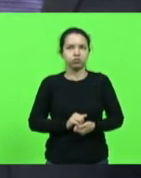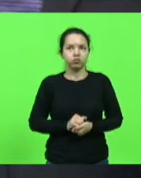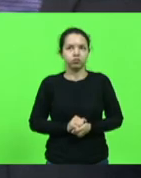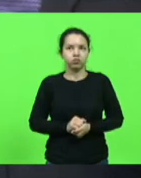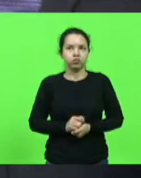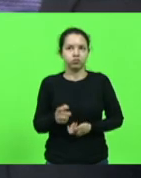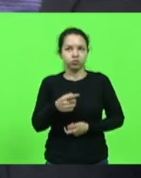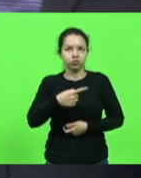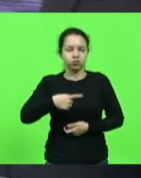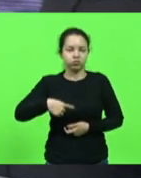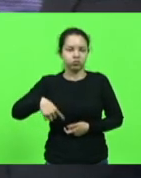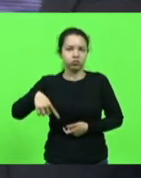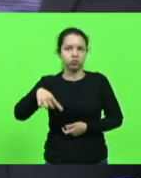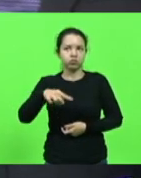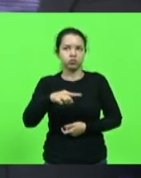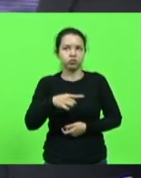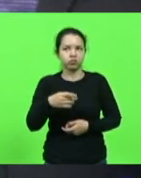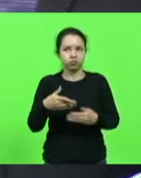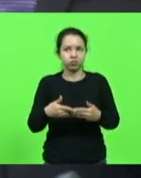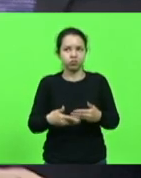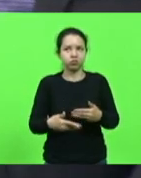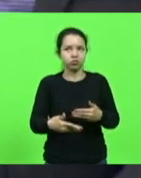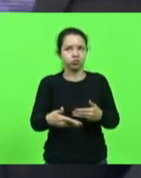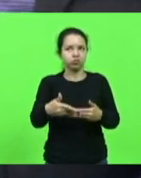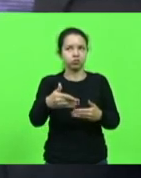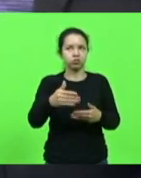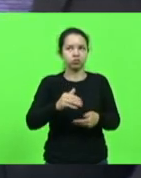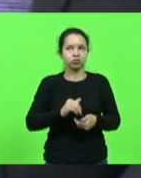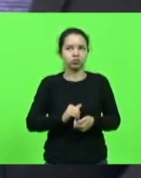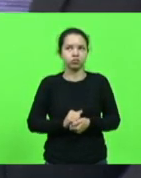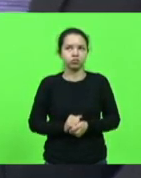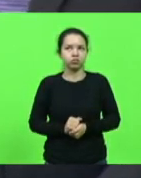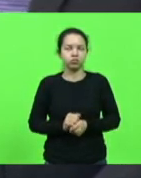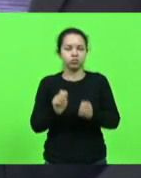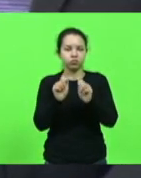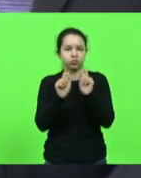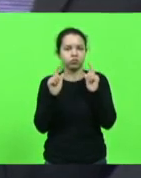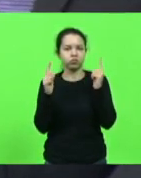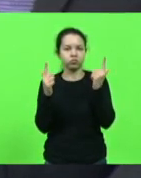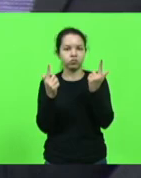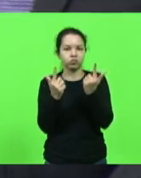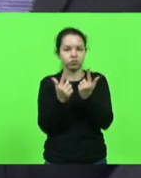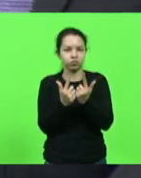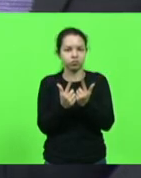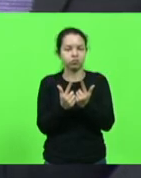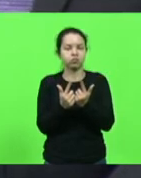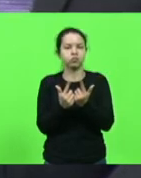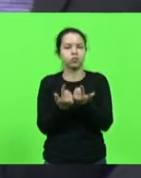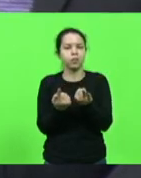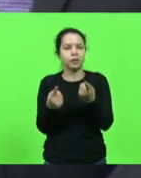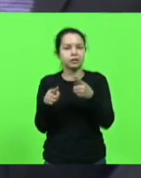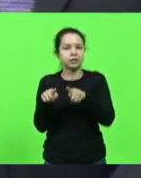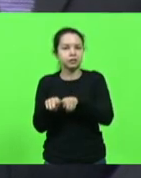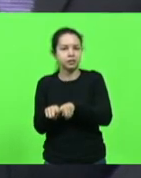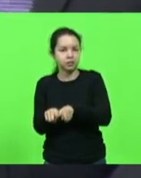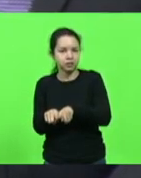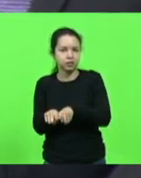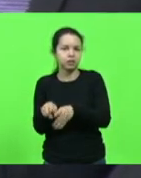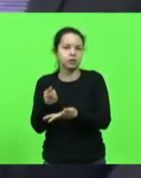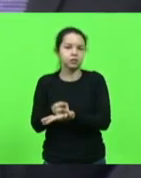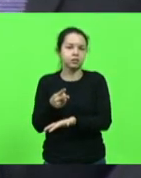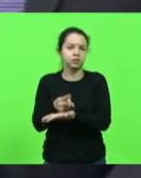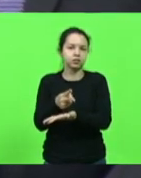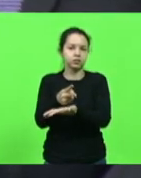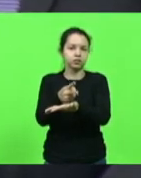Nós vamos ter a Assembleia Legislativa sempre como parceira em